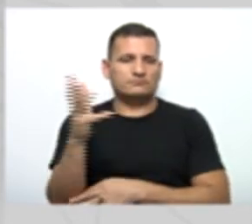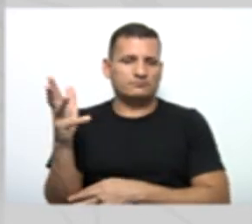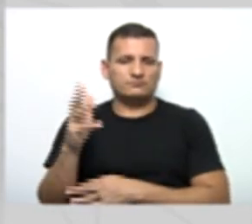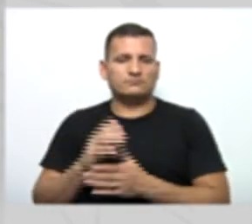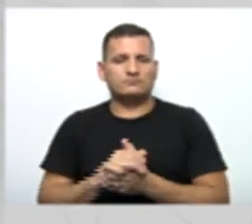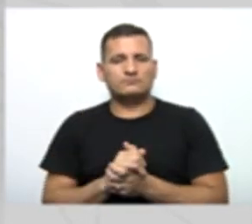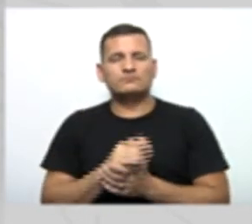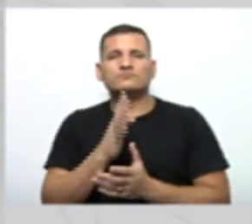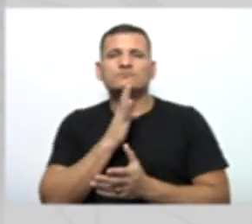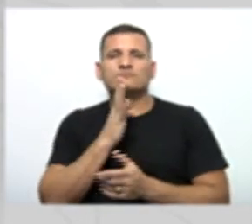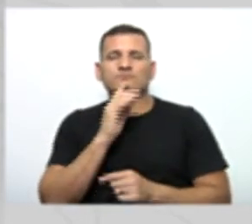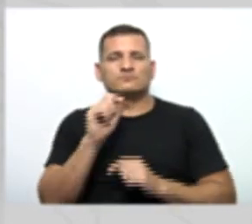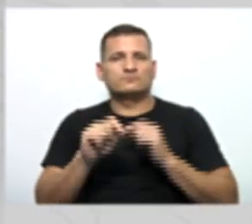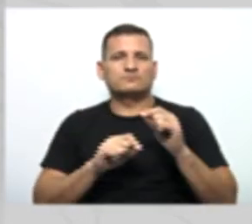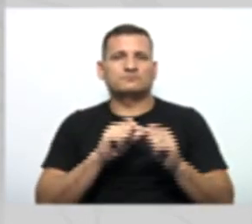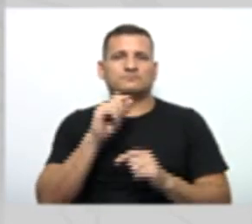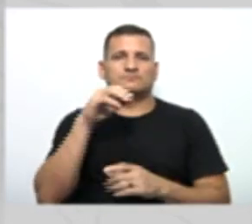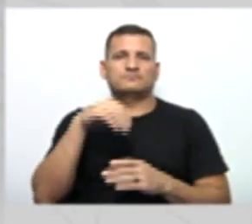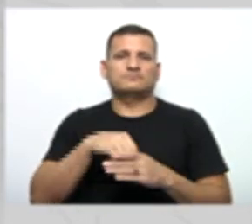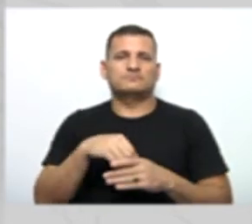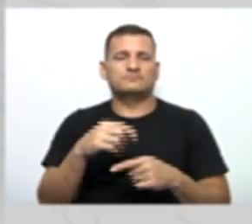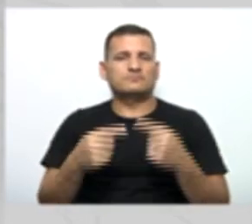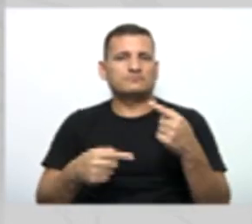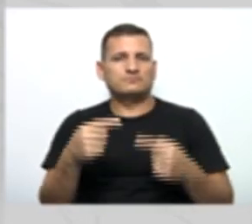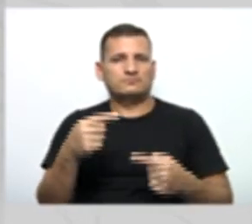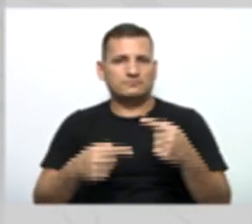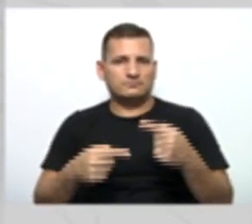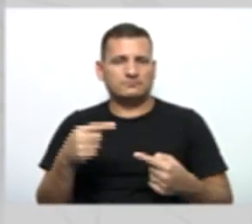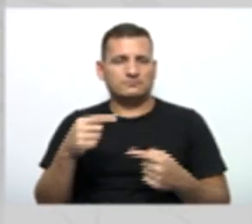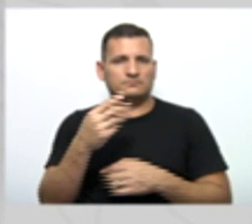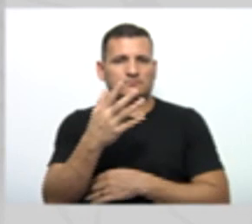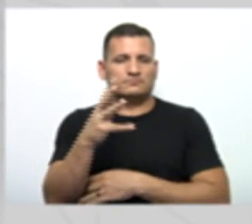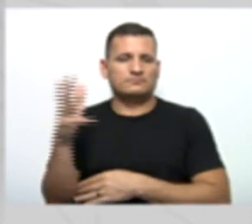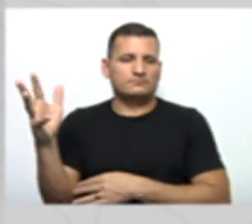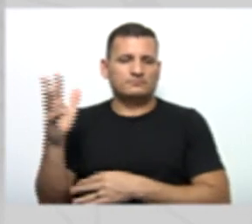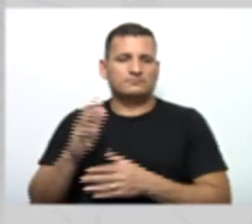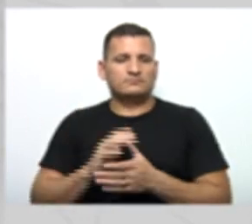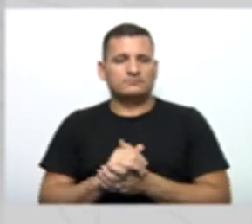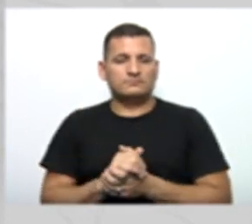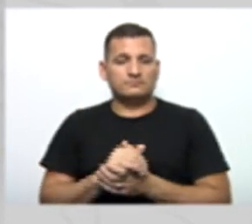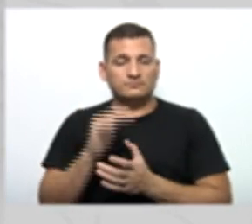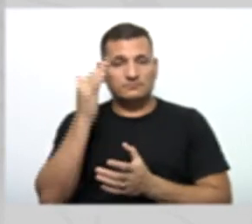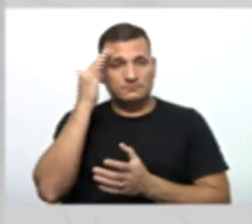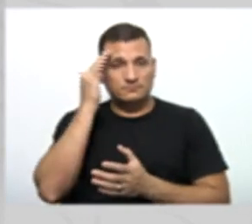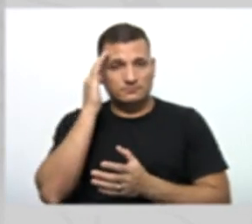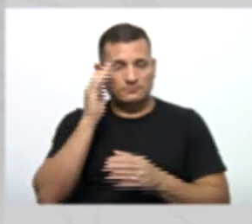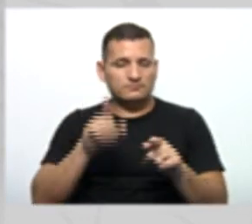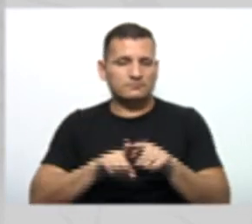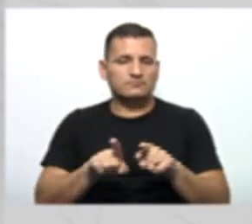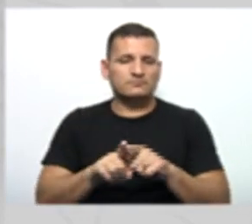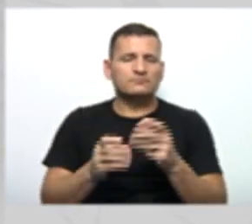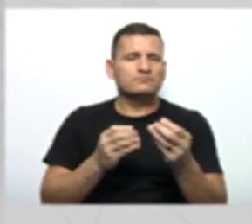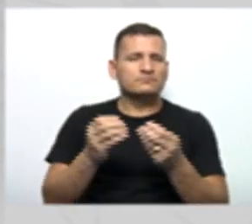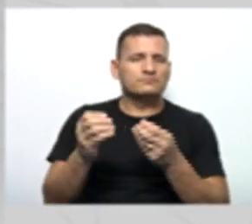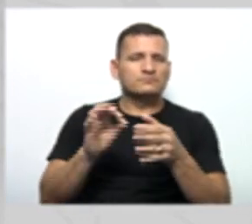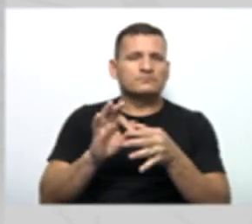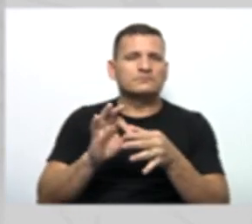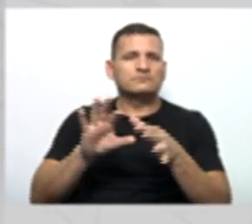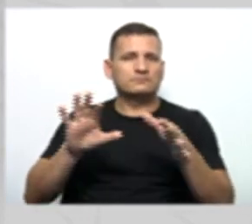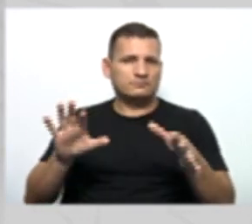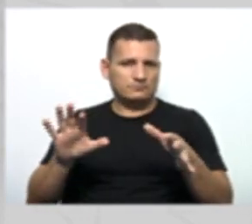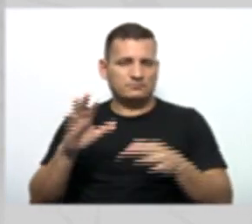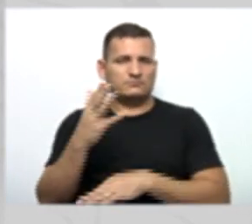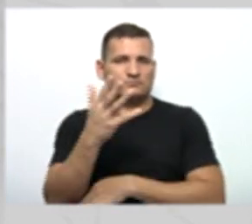ferramentas da Política Nacional do Meio Ambiente e compreendam a sistemática do licenciamento ambiental de um